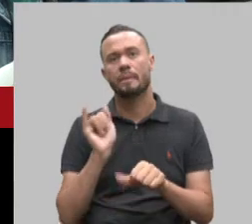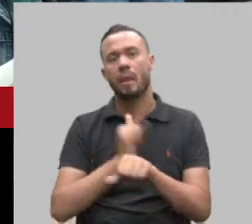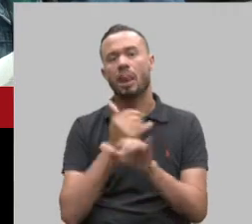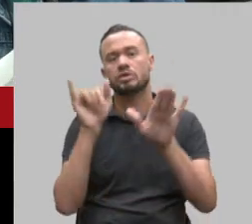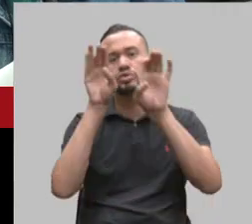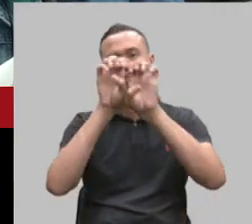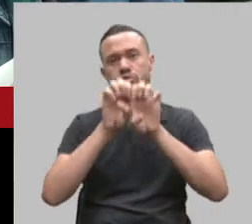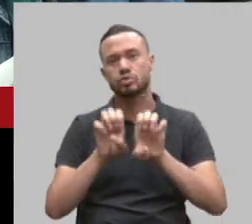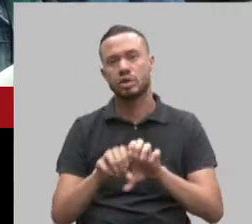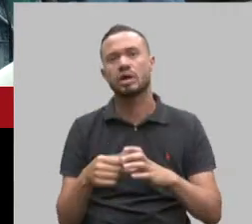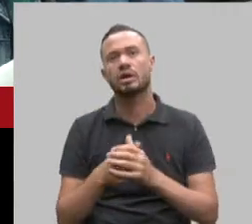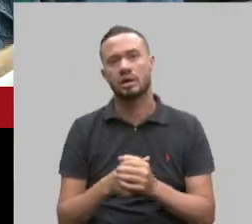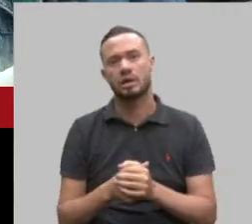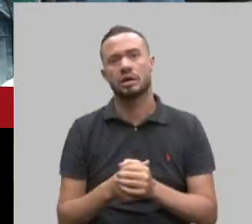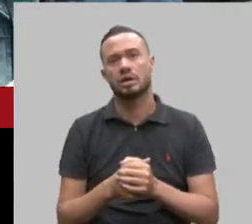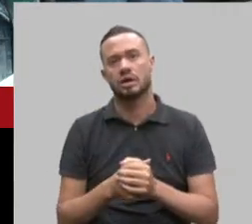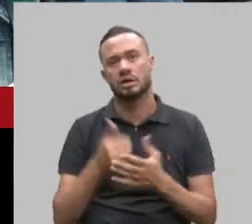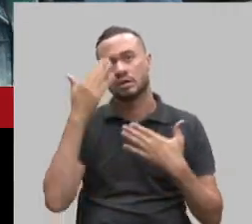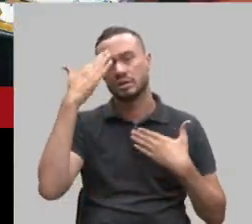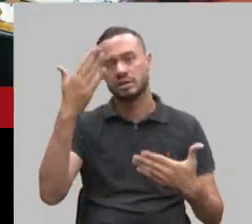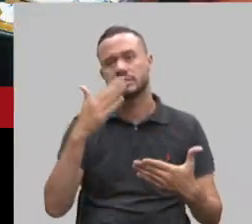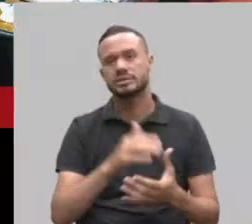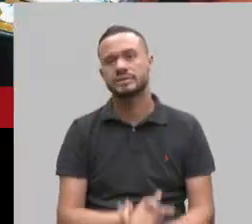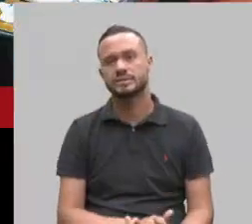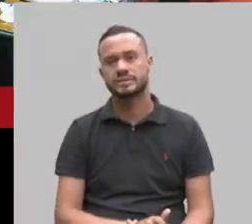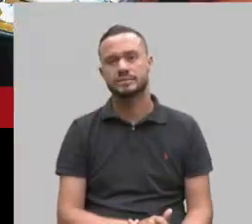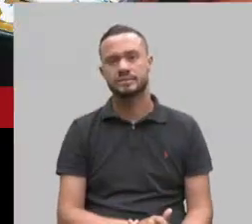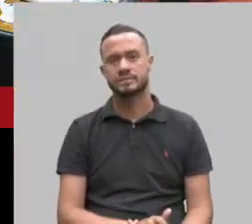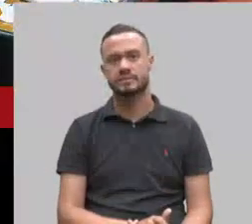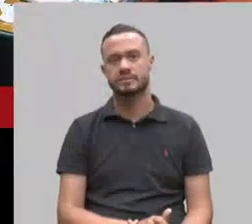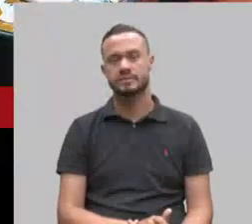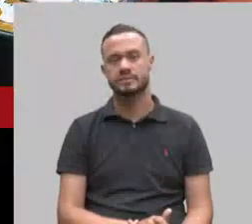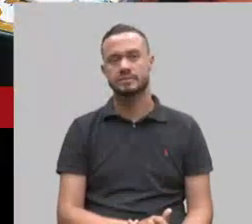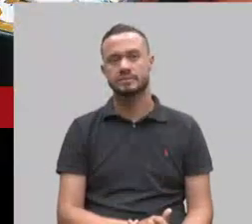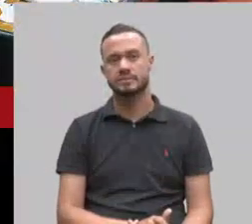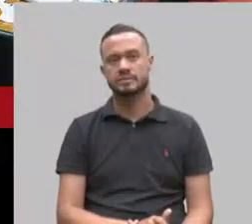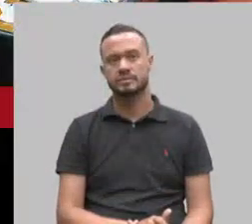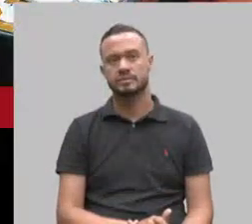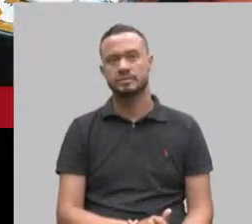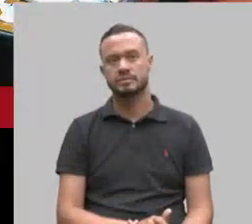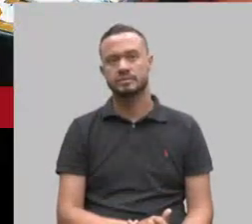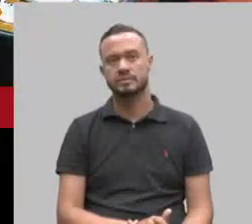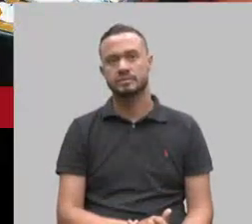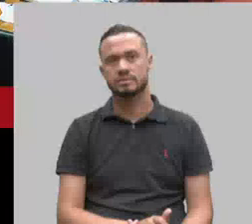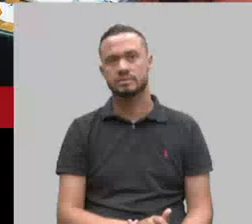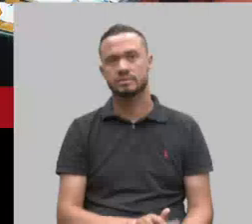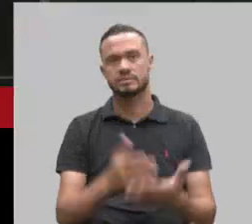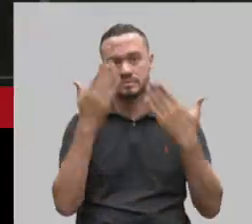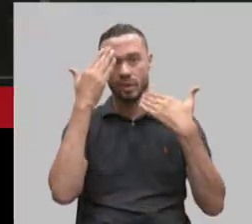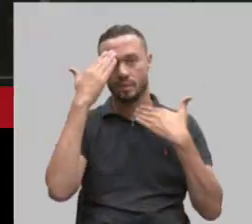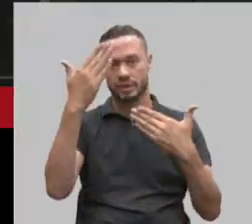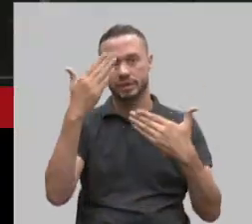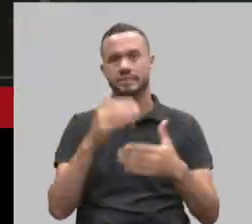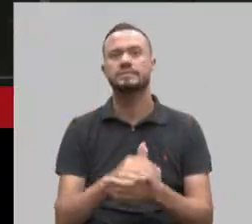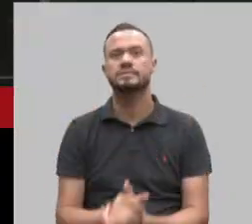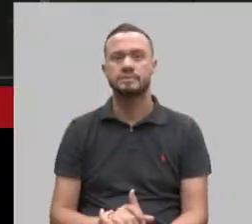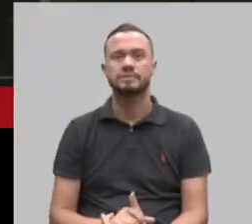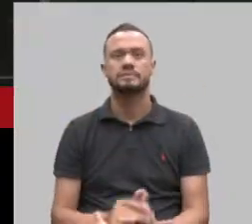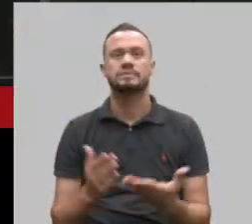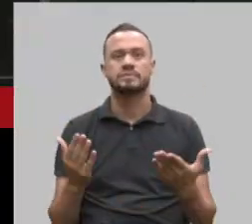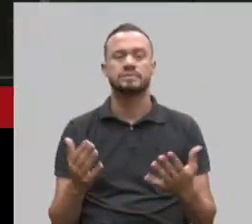E agradeço obrigado muito obrigada Alex pode falar agora